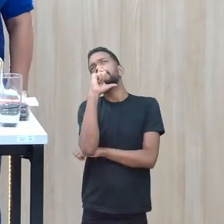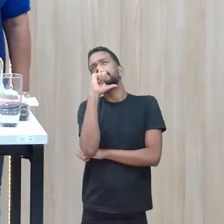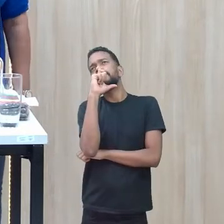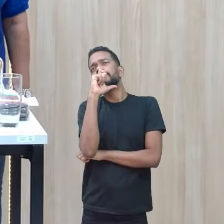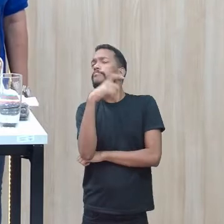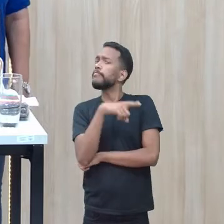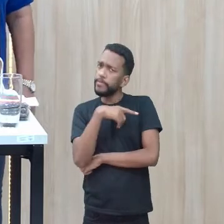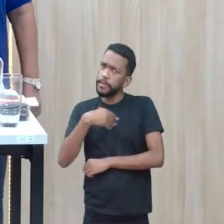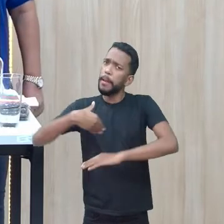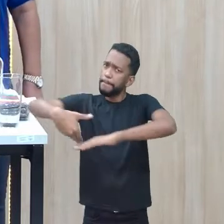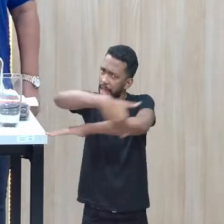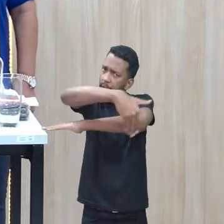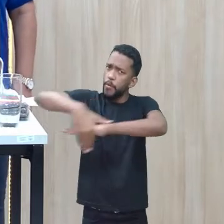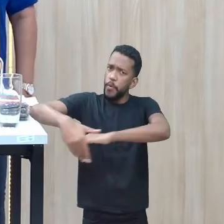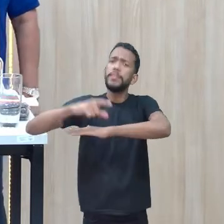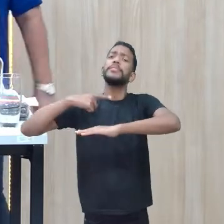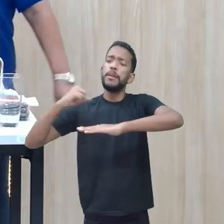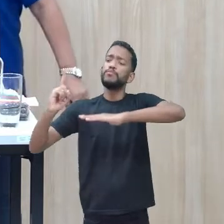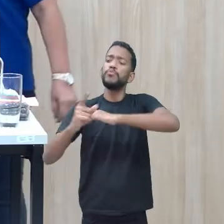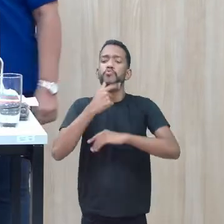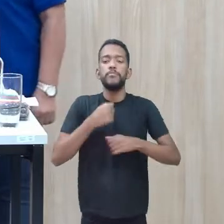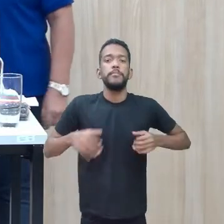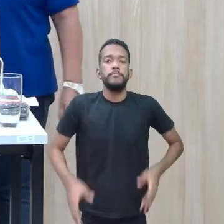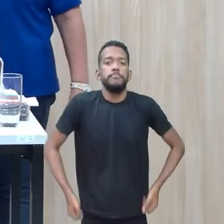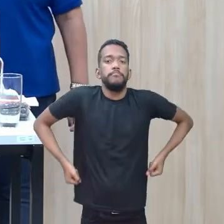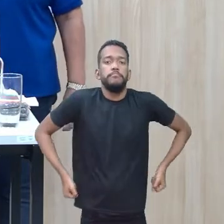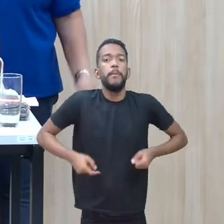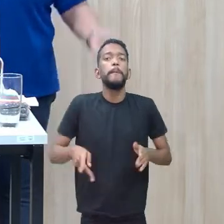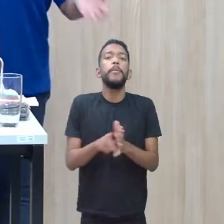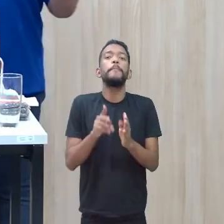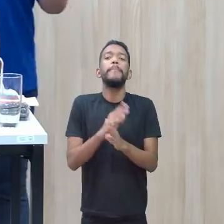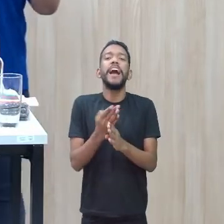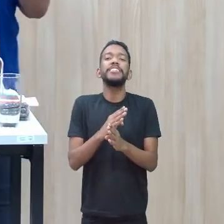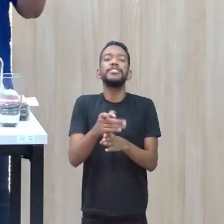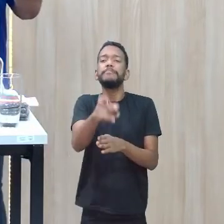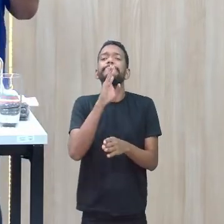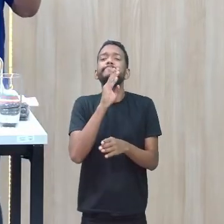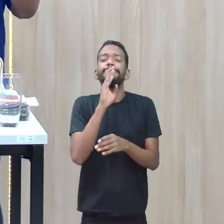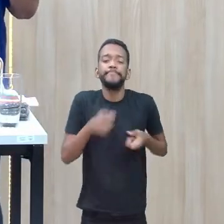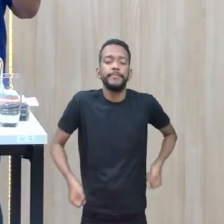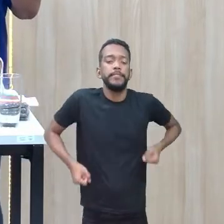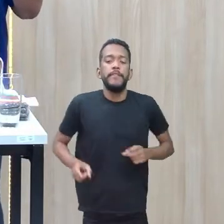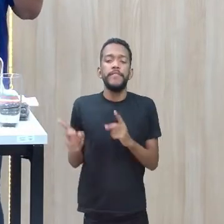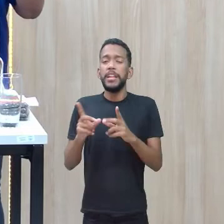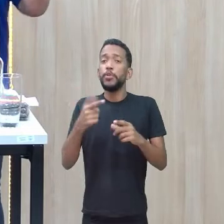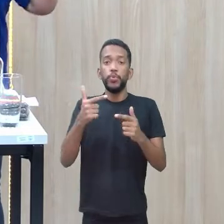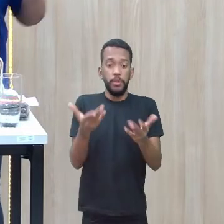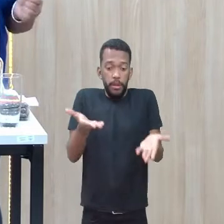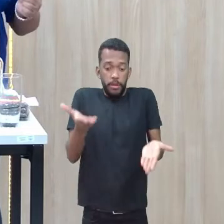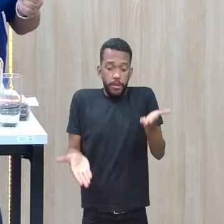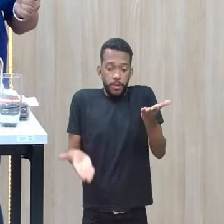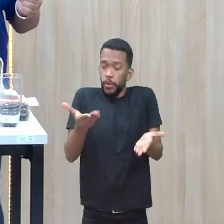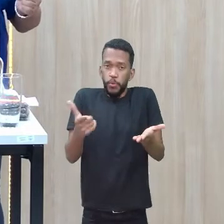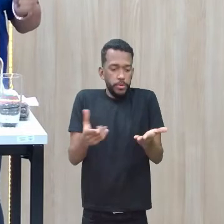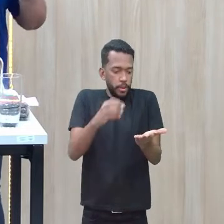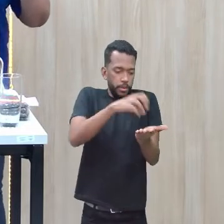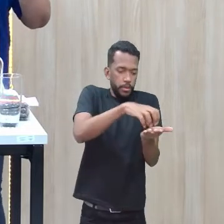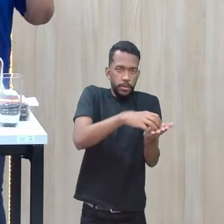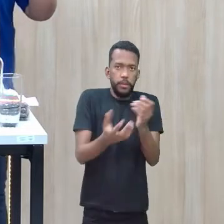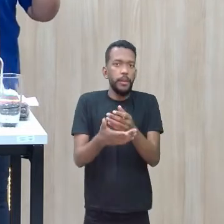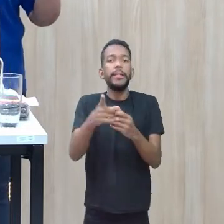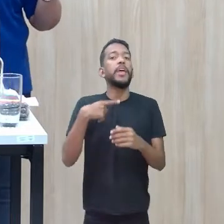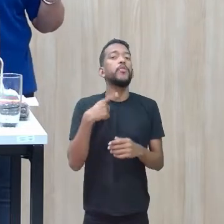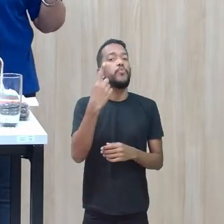aqui na frente da minha casa também o vendedor de macaxeira. E ele não teria a balança, né, para colocar. Ele